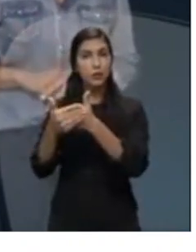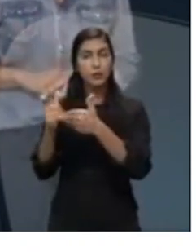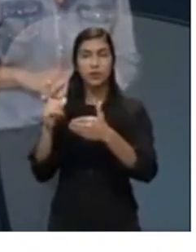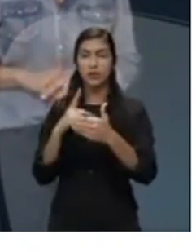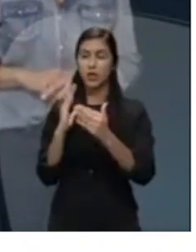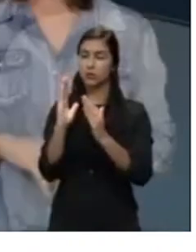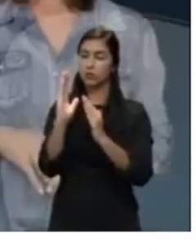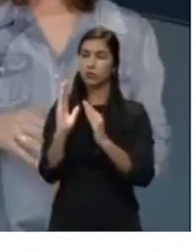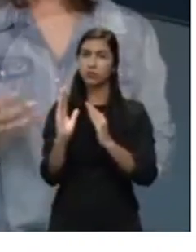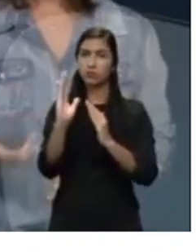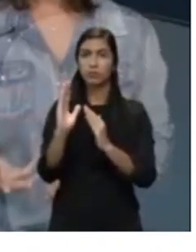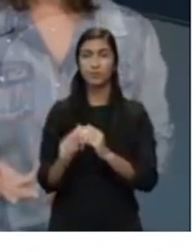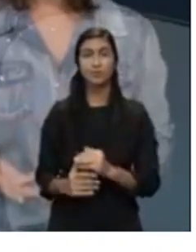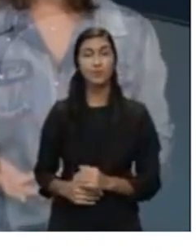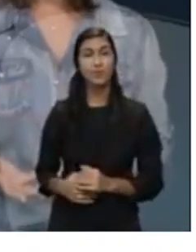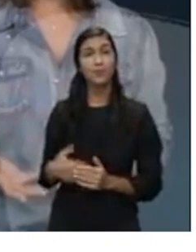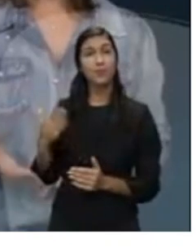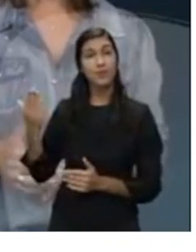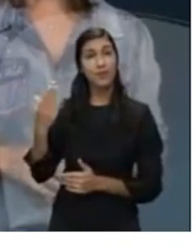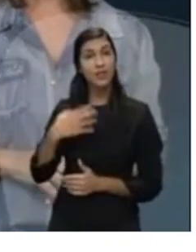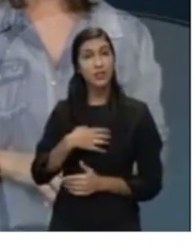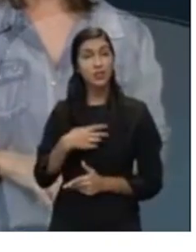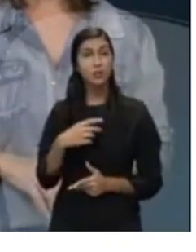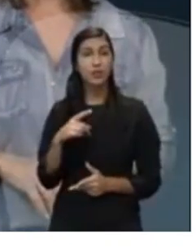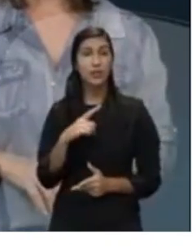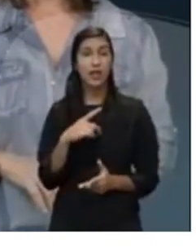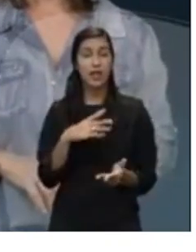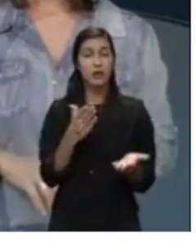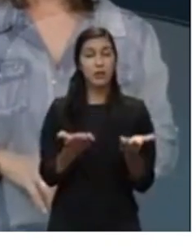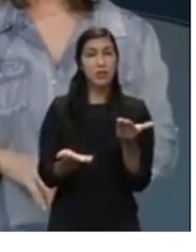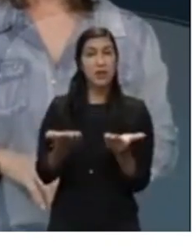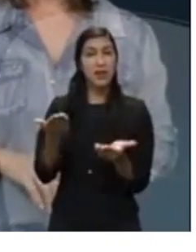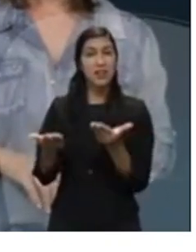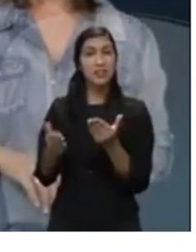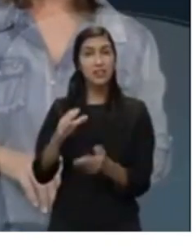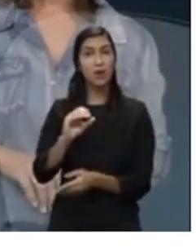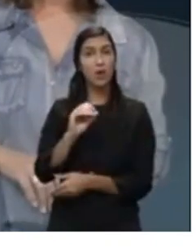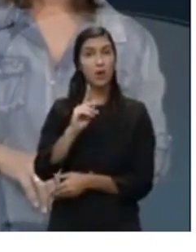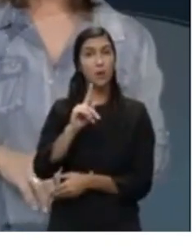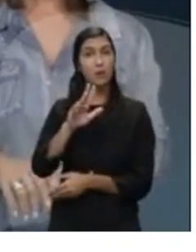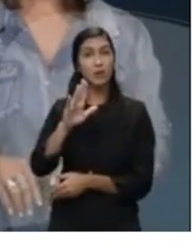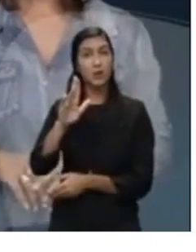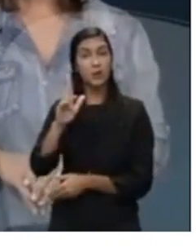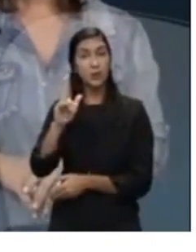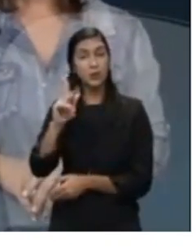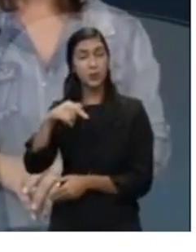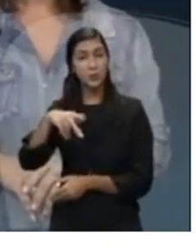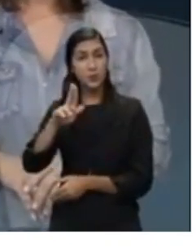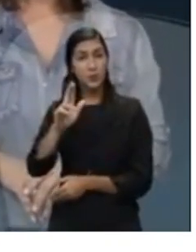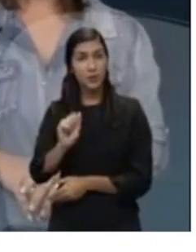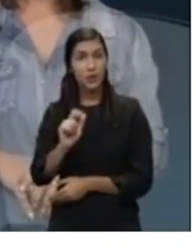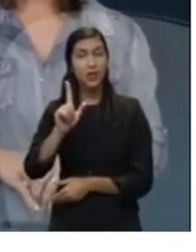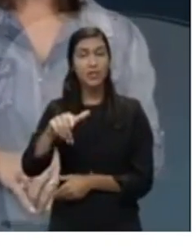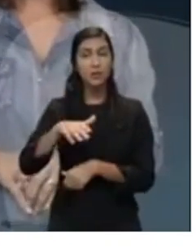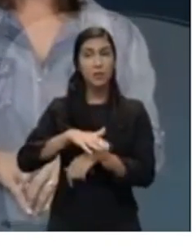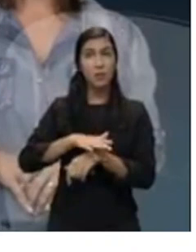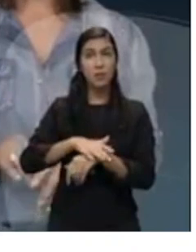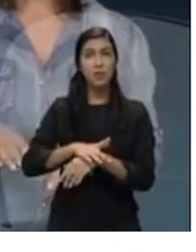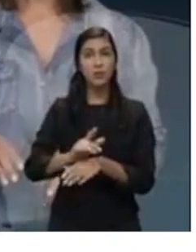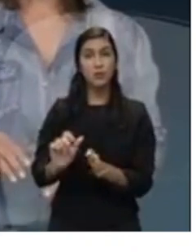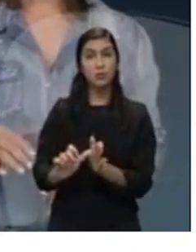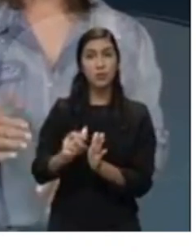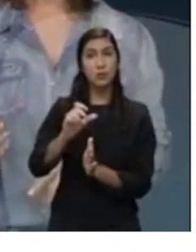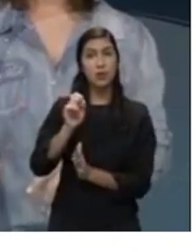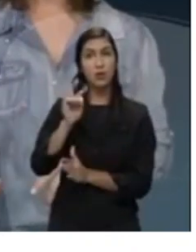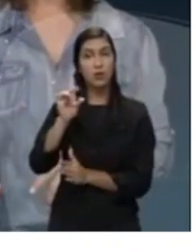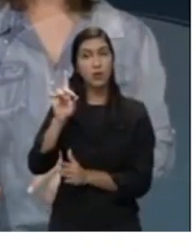dos edifícios. Nesse tipo de pilar, temos a flexão composta oblíqua e, assim, os momentos fletores de primeira ordem